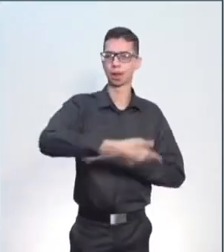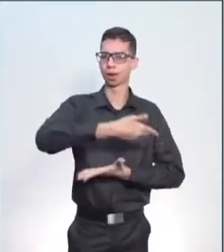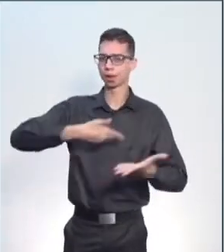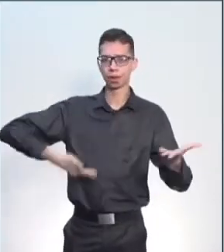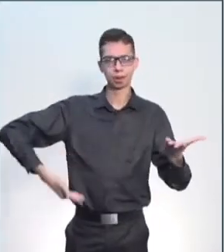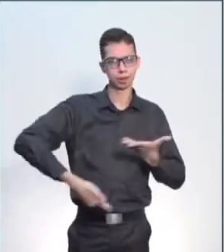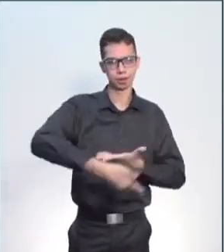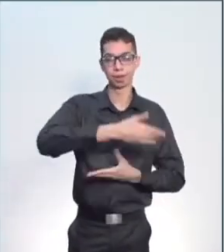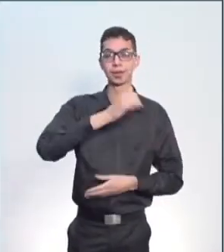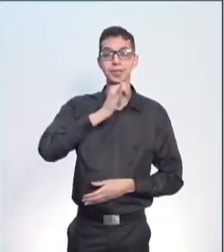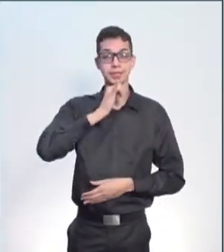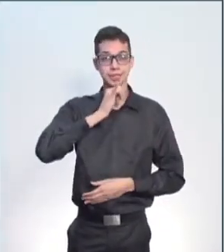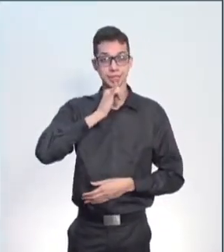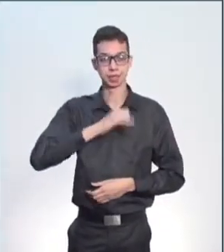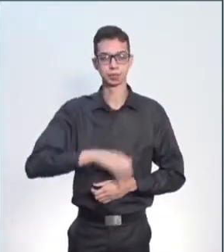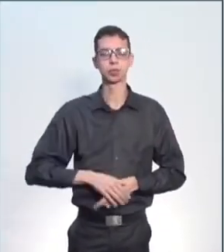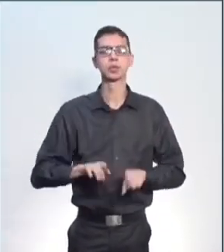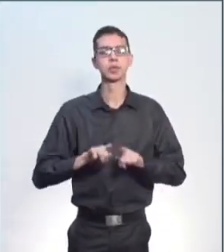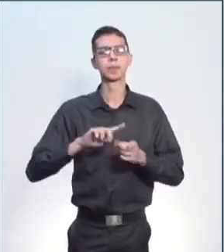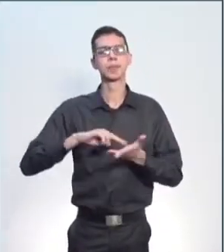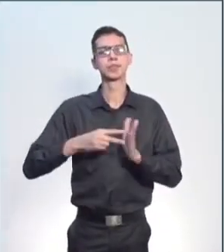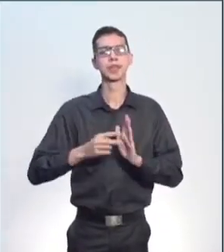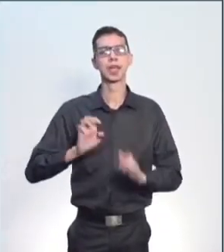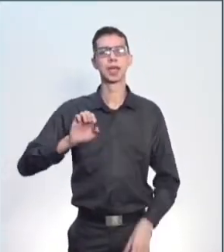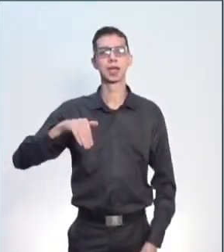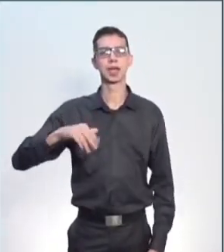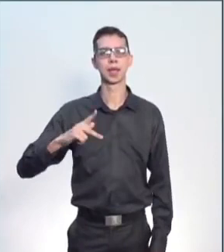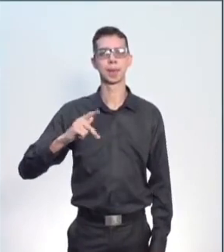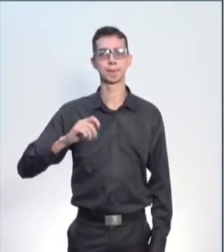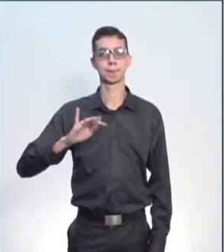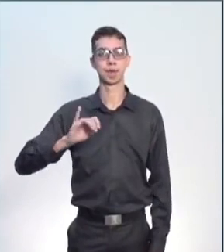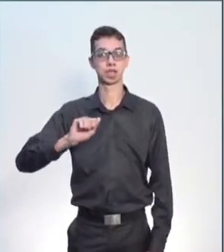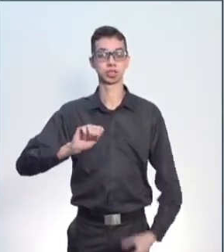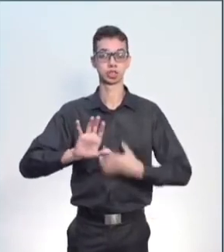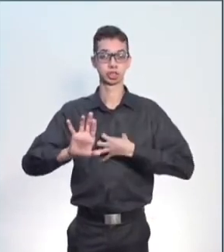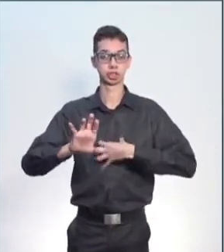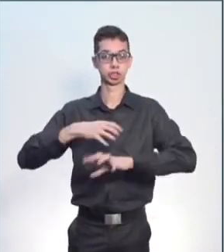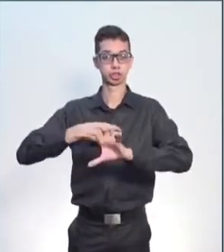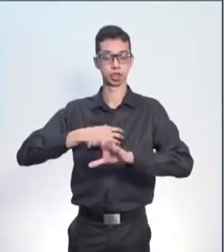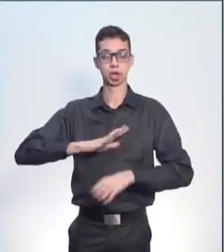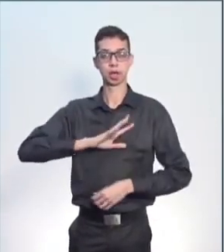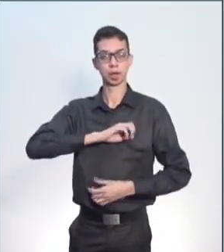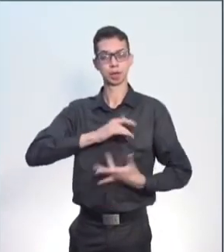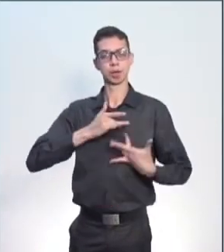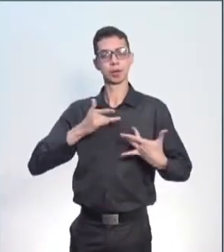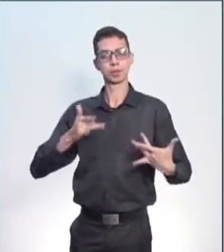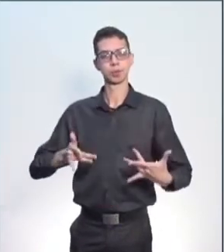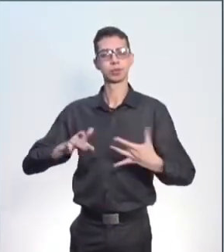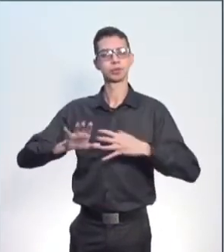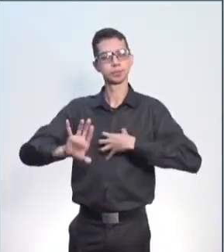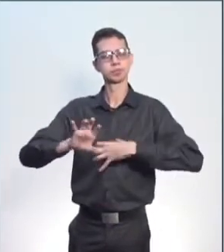Significa sentido de empatia, amor ao próximo. Né? Próxima tela.